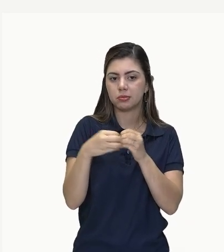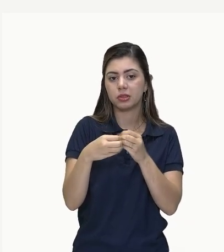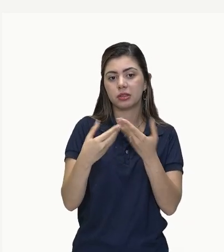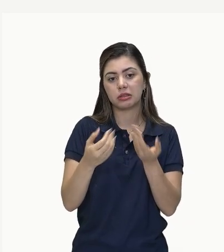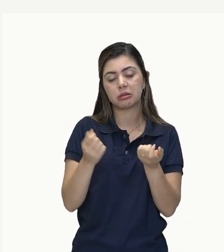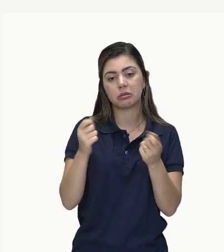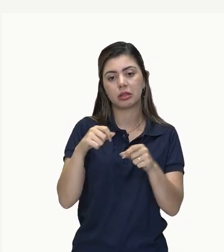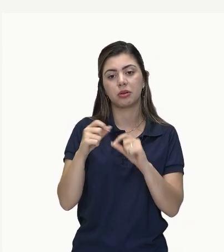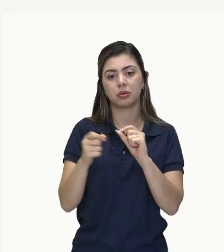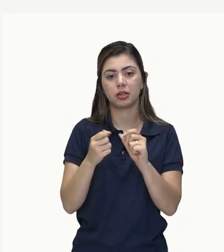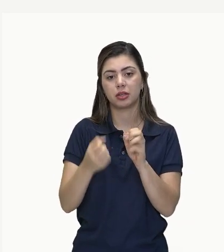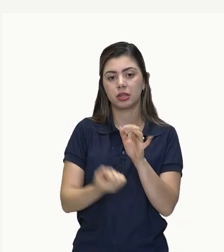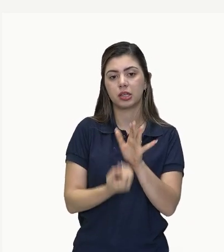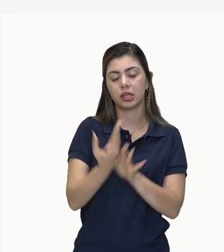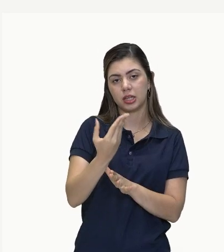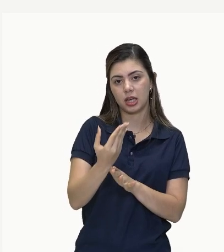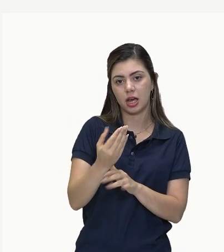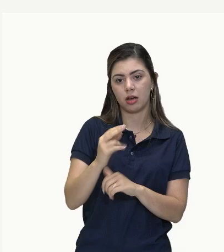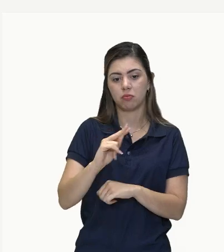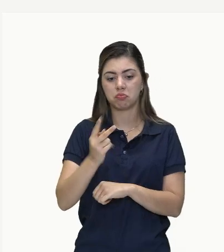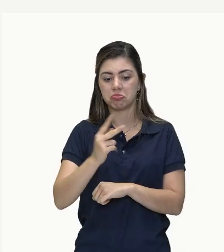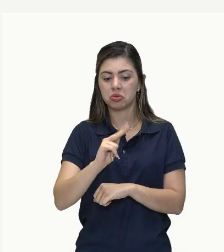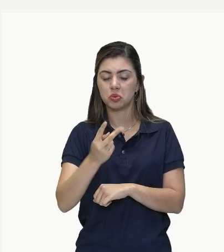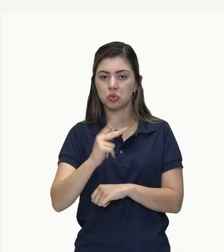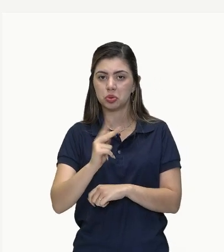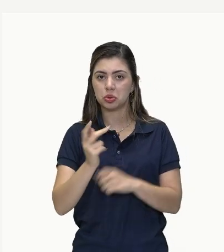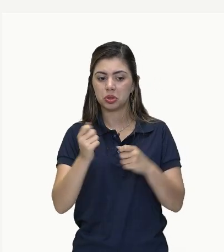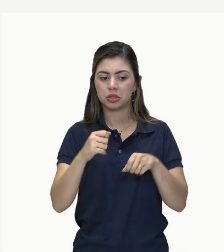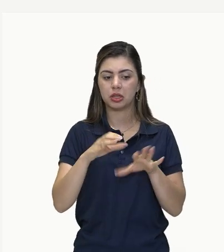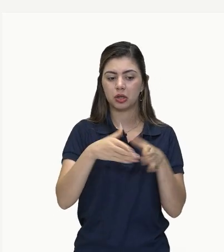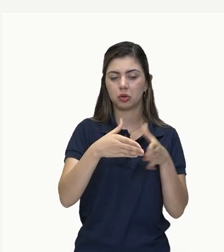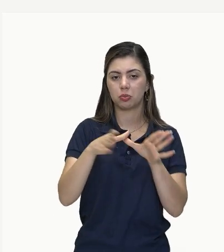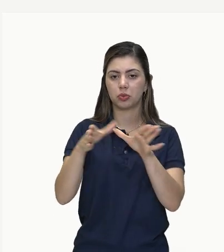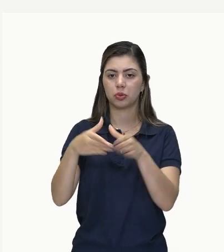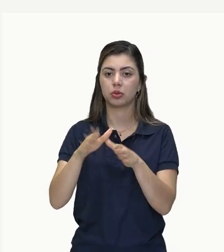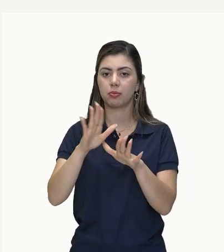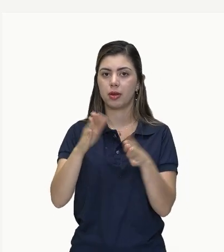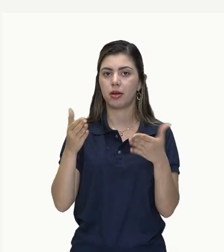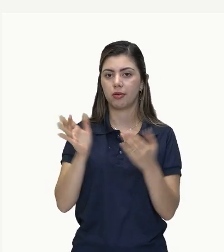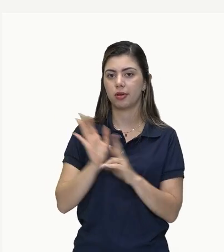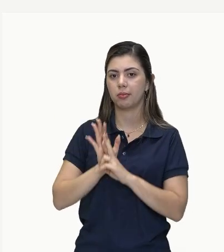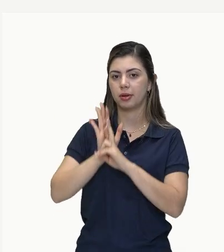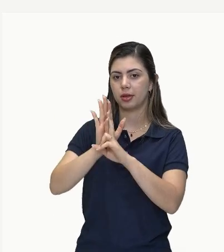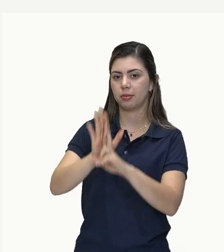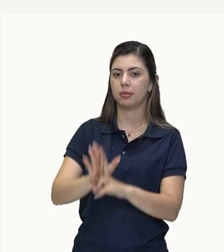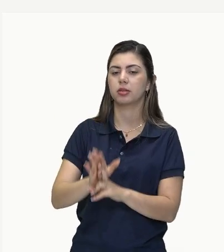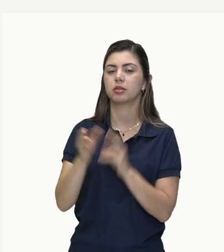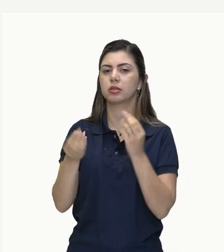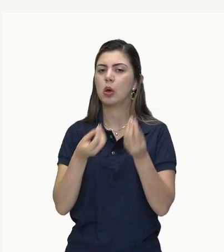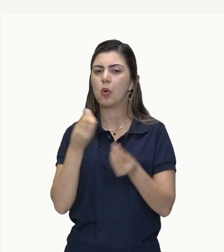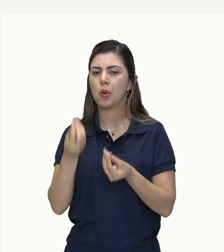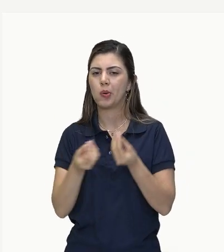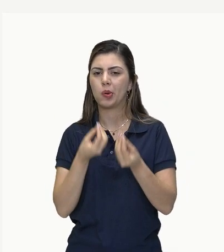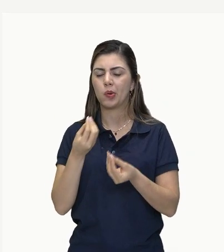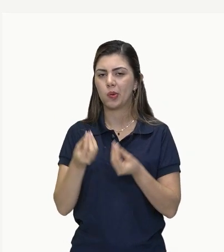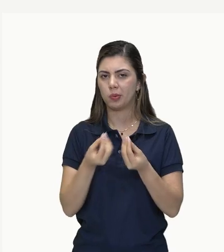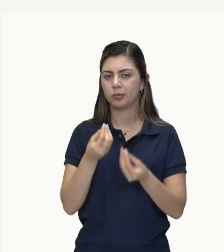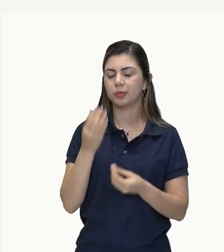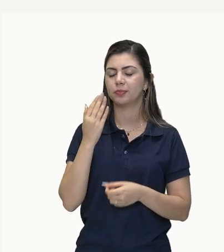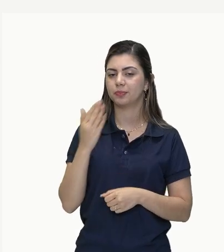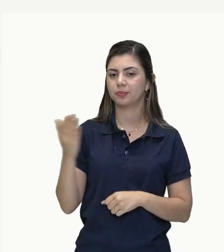gerando ali seres híbridos, tá bom? E aqui a gente tem uma representação, né, desse processo de